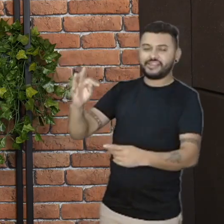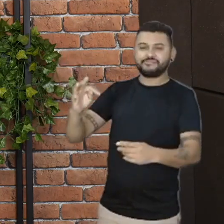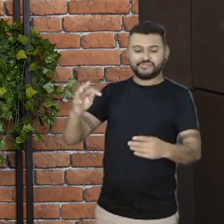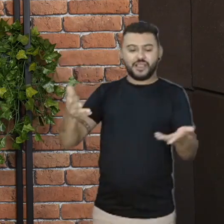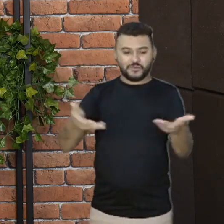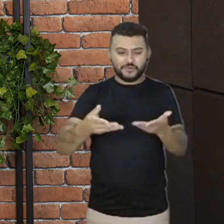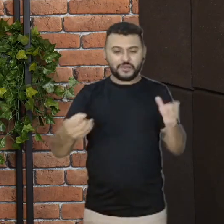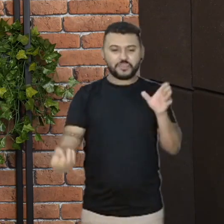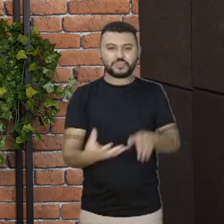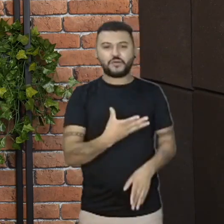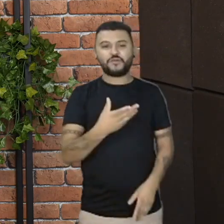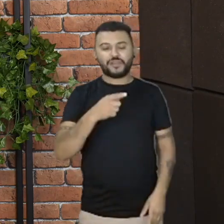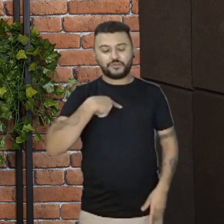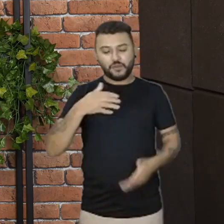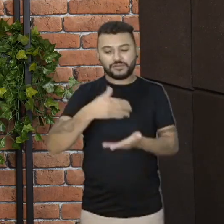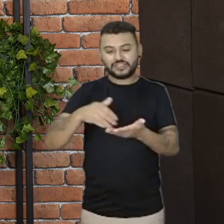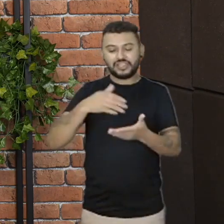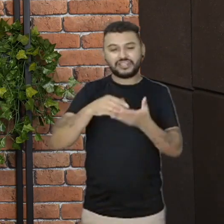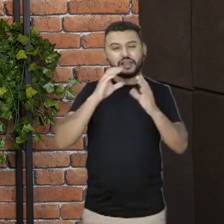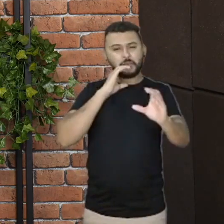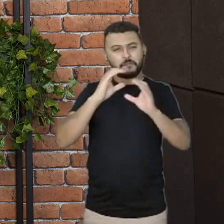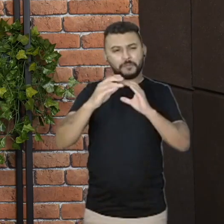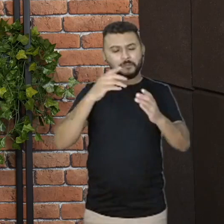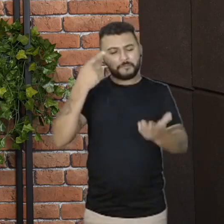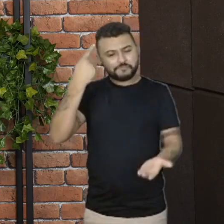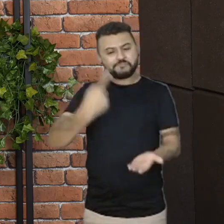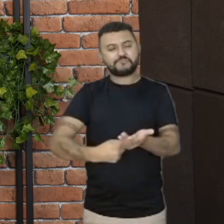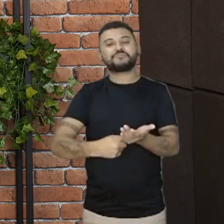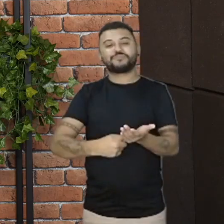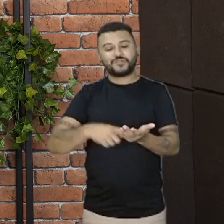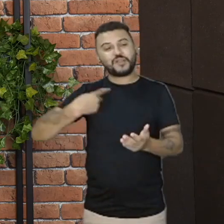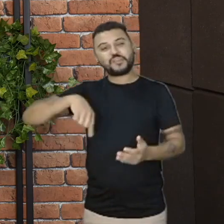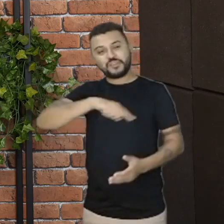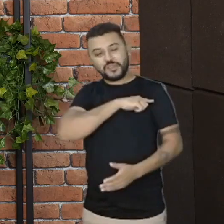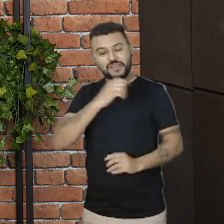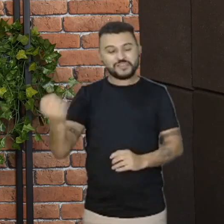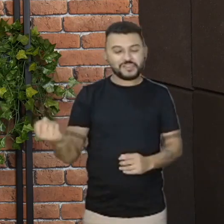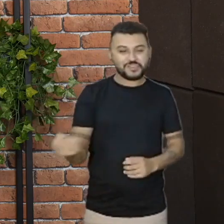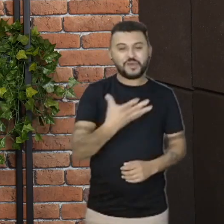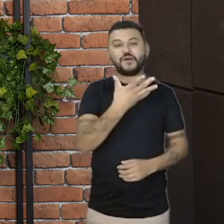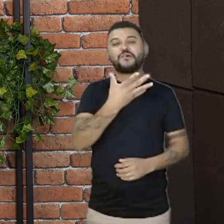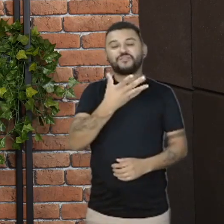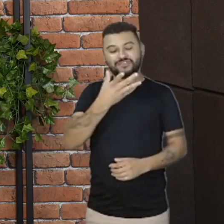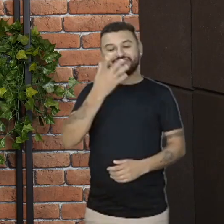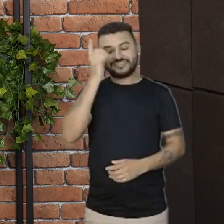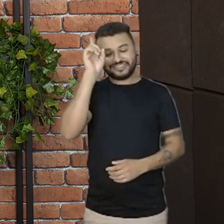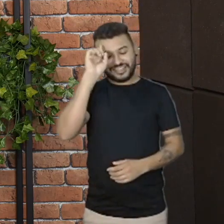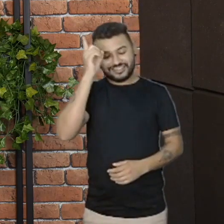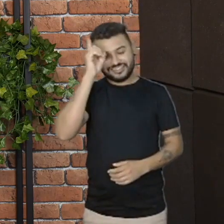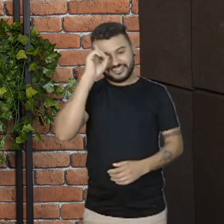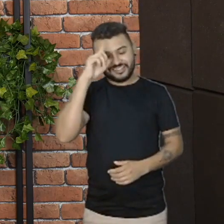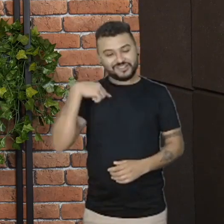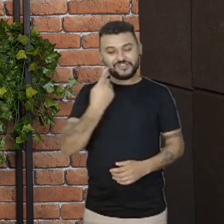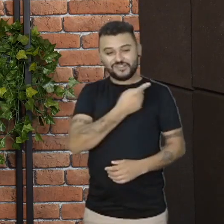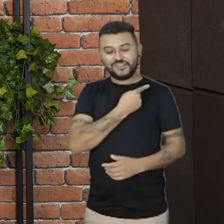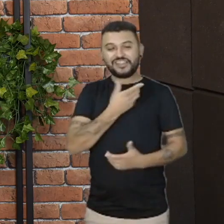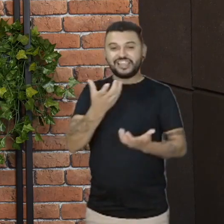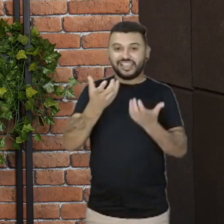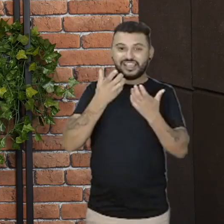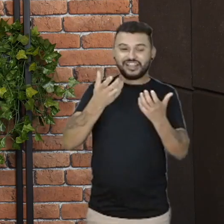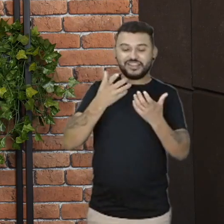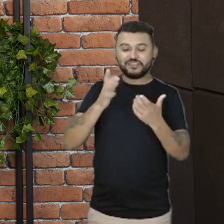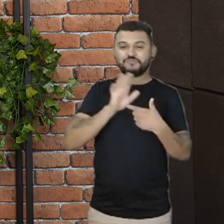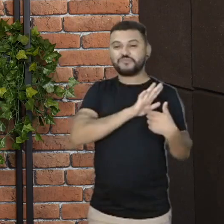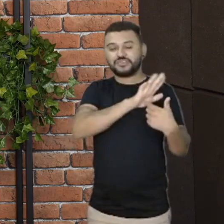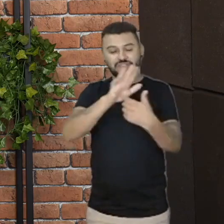aqui da Secretaria de Comunicação e a gente inovando a cada dia, disputando também a nossa narrativa na